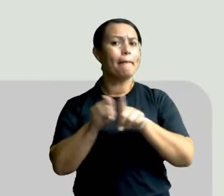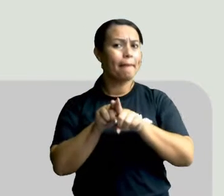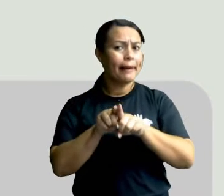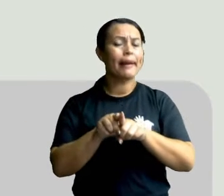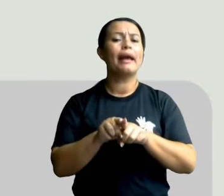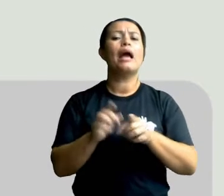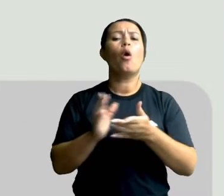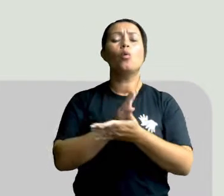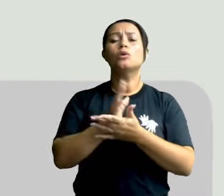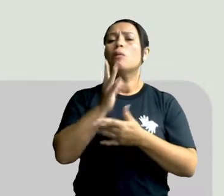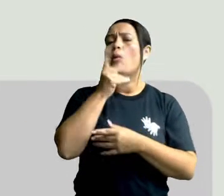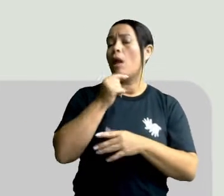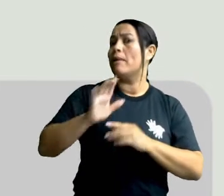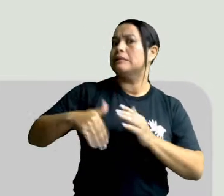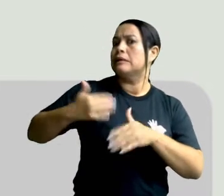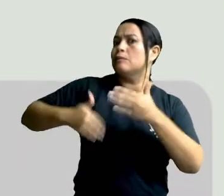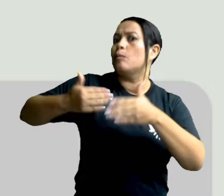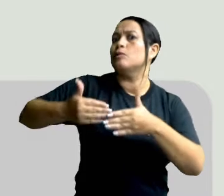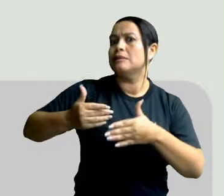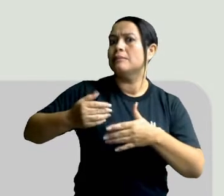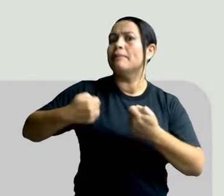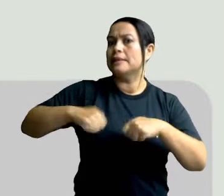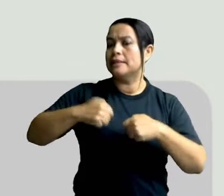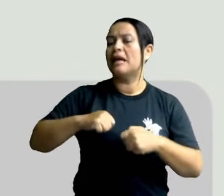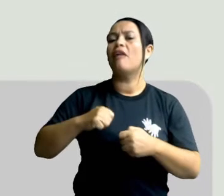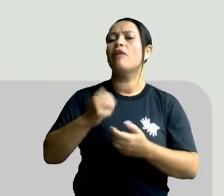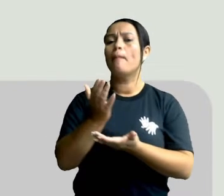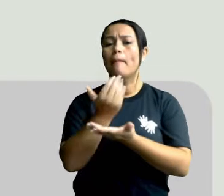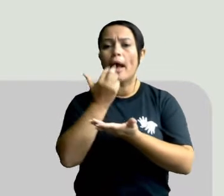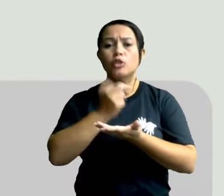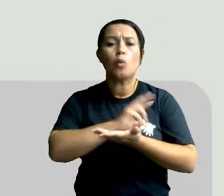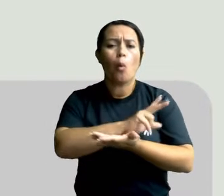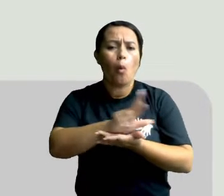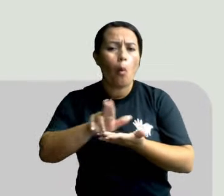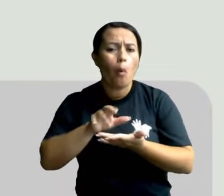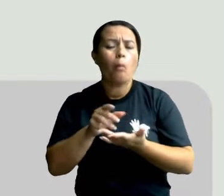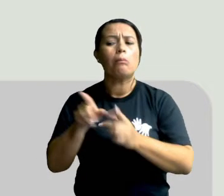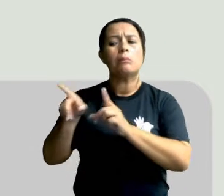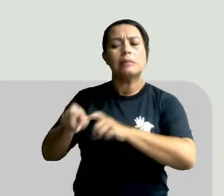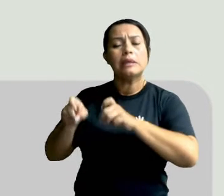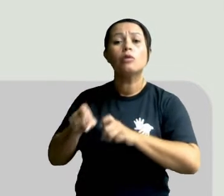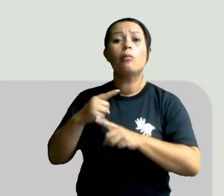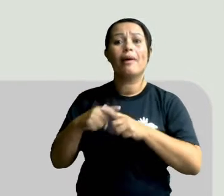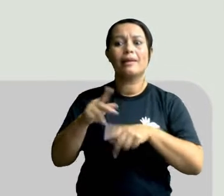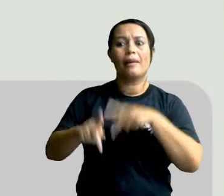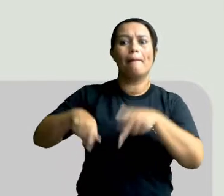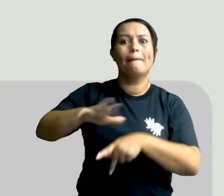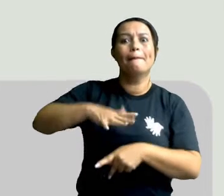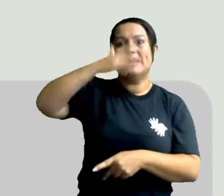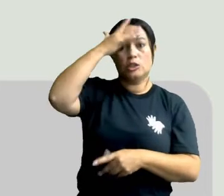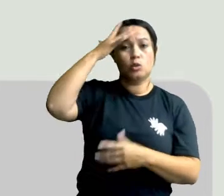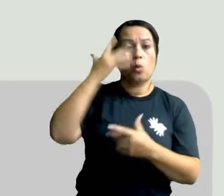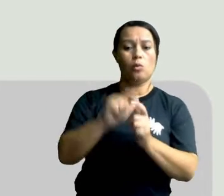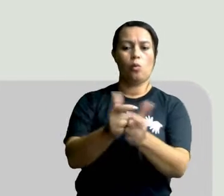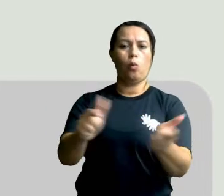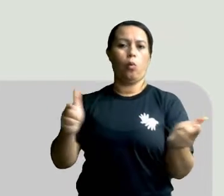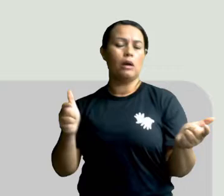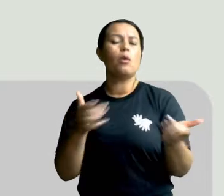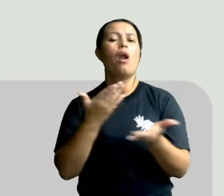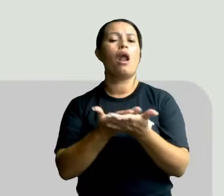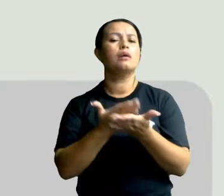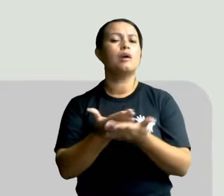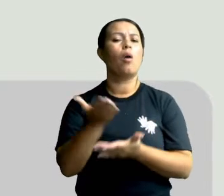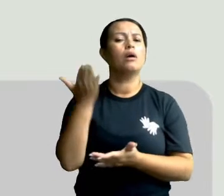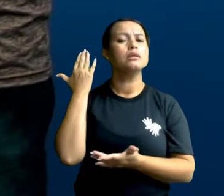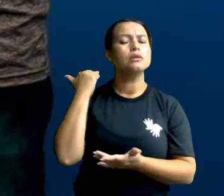tardia. Houve a necessidade de produzir mais alimentos para atender ao crescente número de habitantes da cidade. Então, em